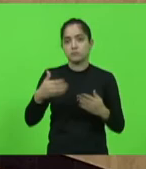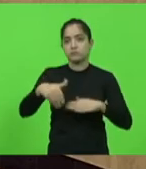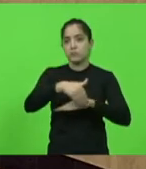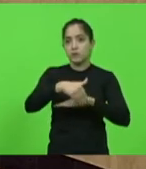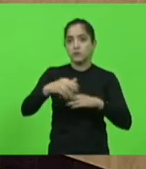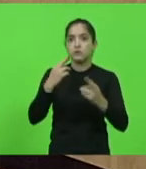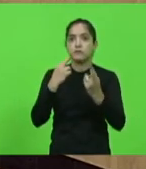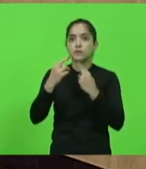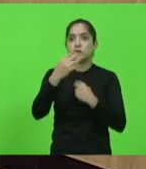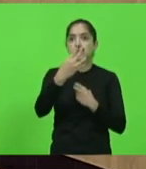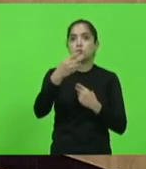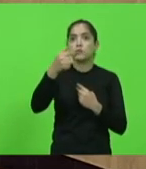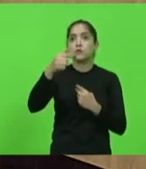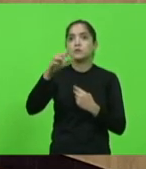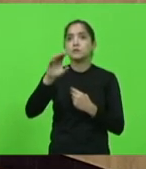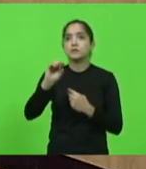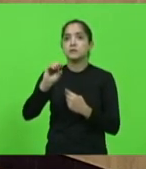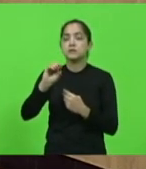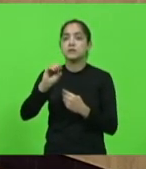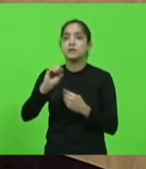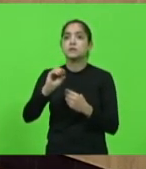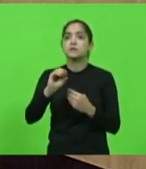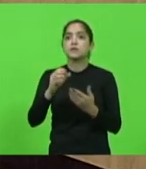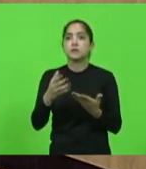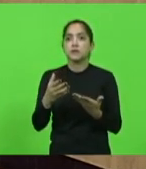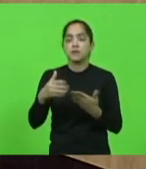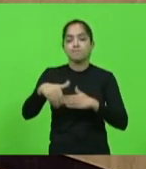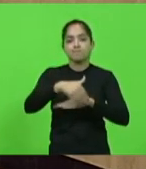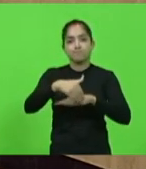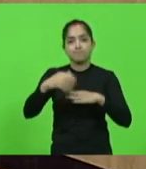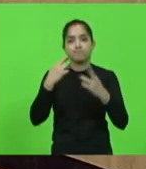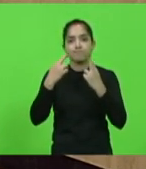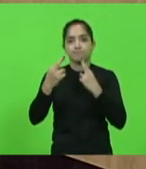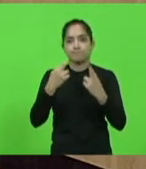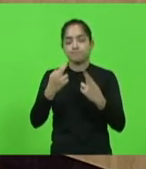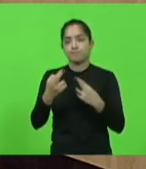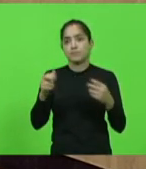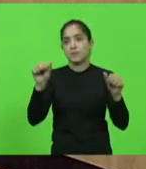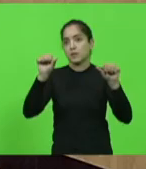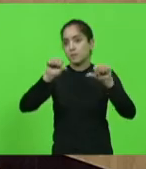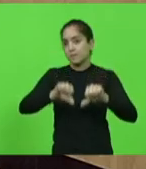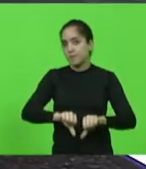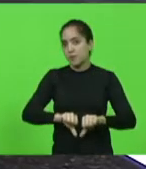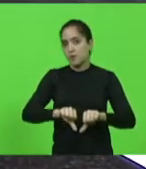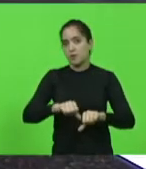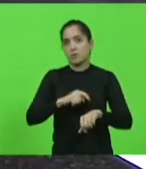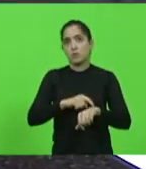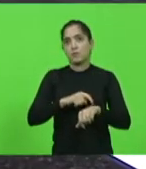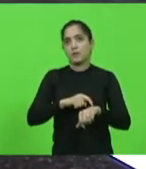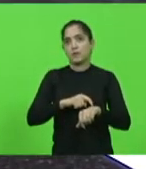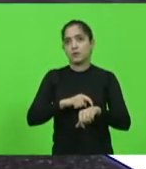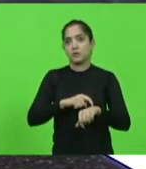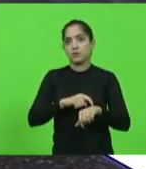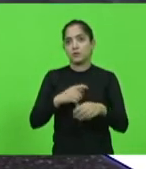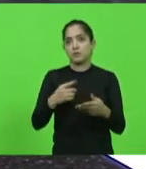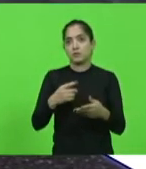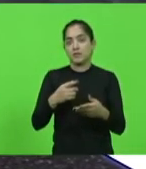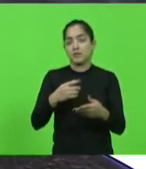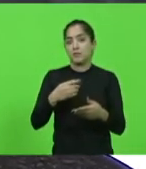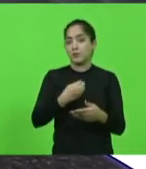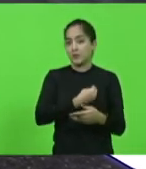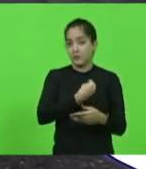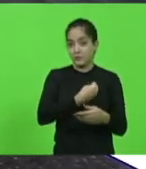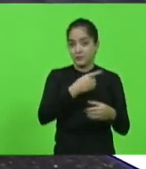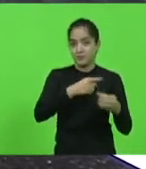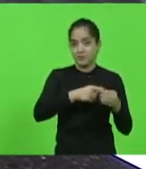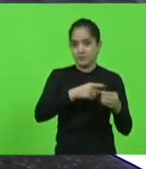eu acredito, deputado Ivan, que é o pior momento, Sargento Lima, que nós estamos vivendo. Pior momento. E posso falar porque moro em Ibirama. E